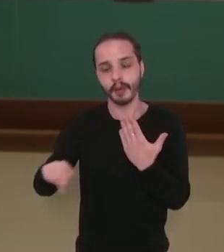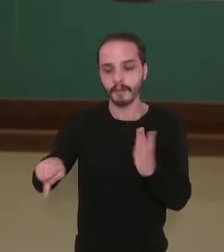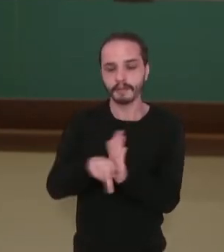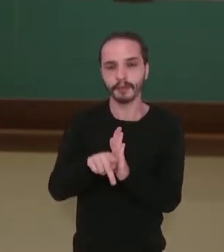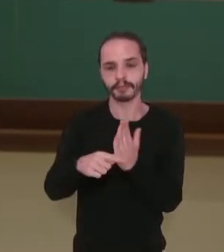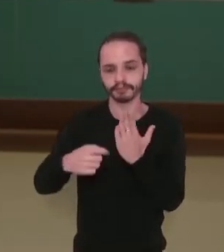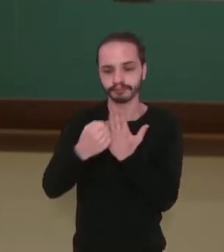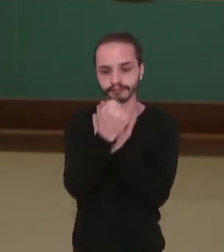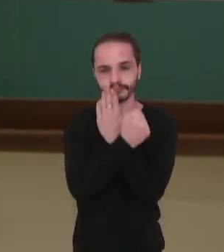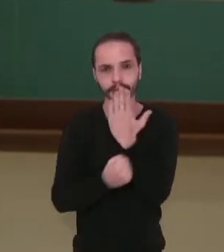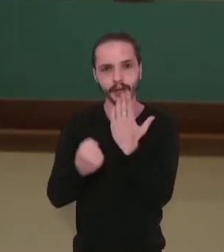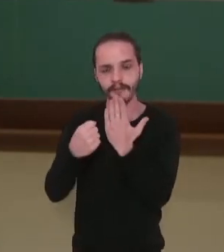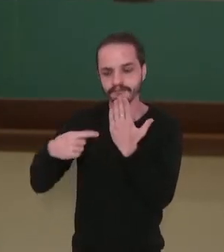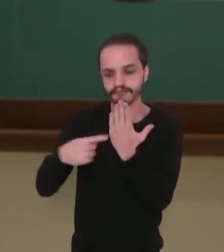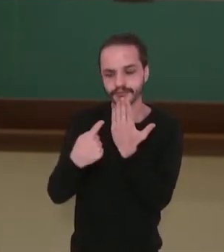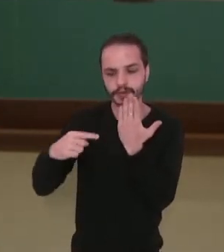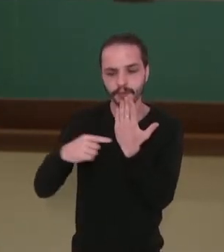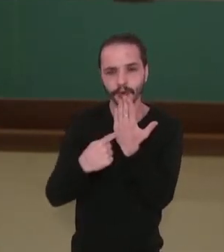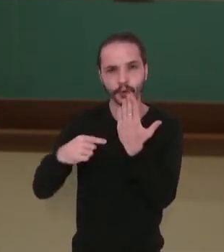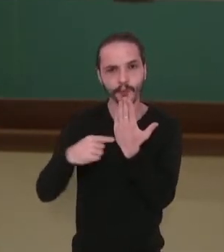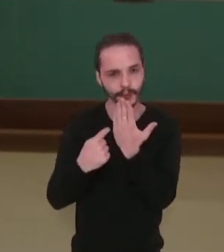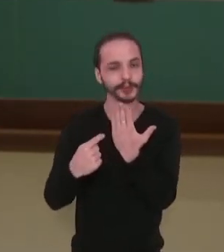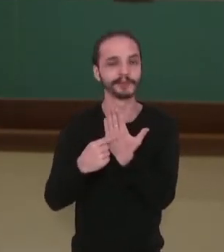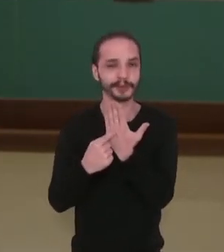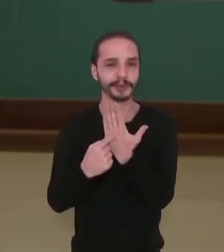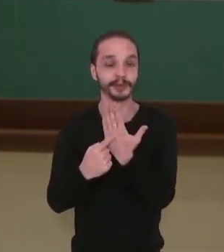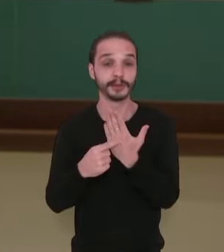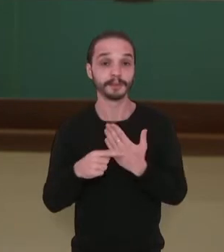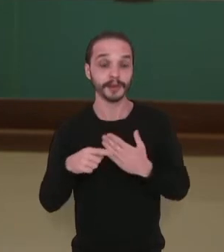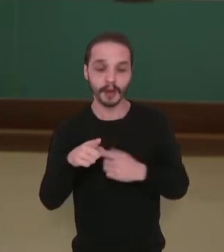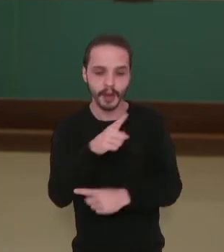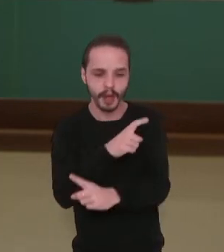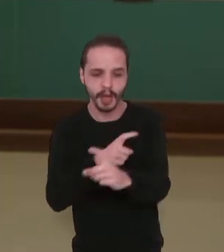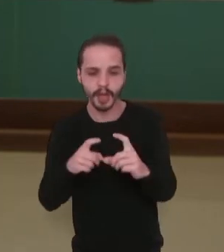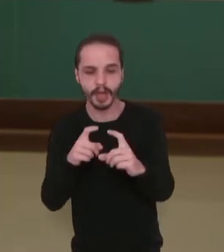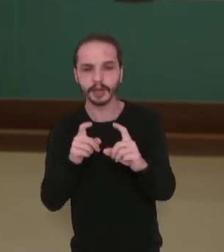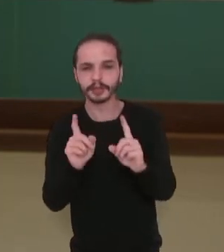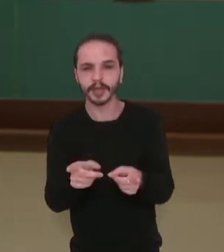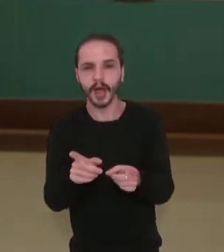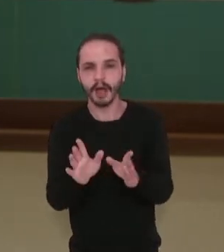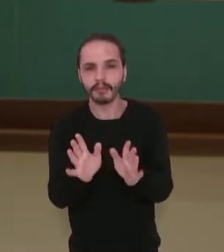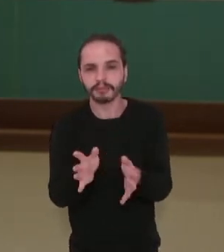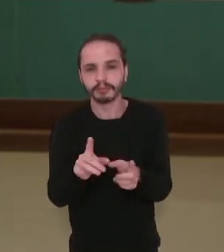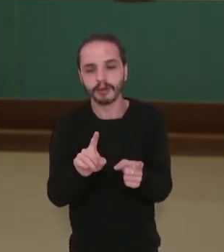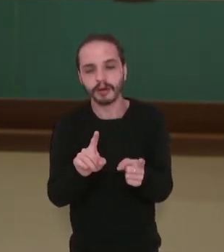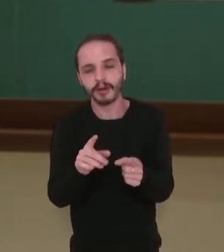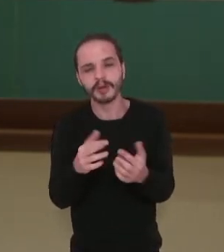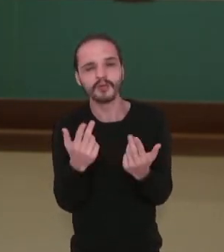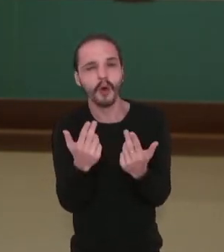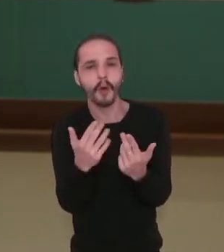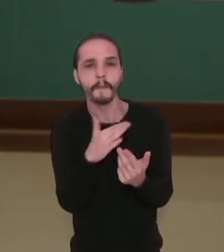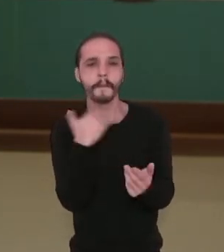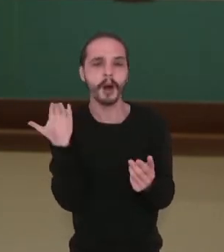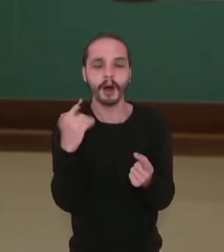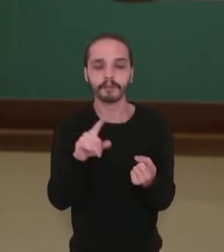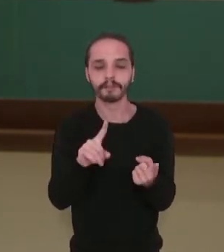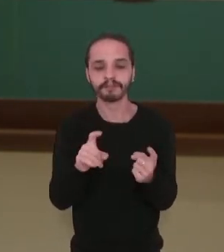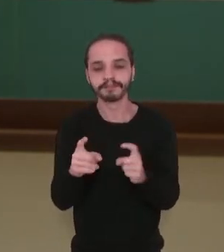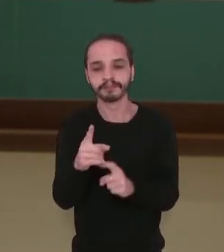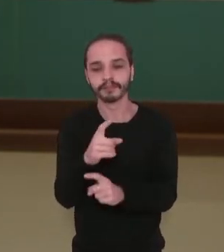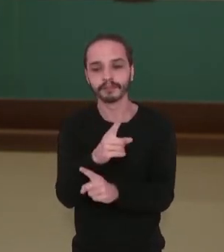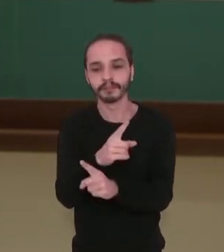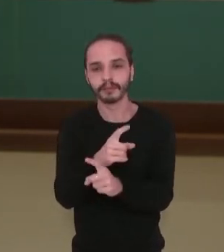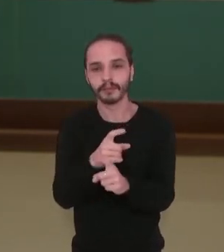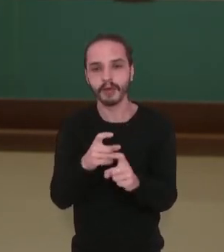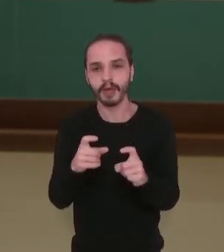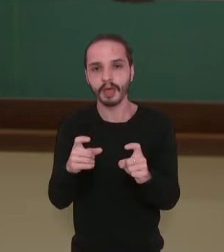Então, esses micro-organismos que são utilizados, eles estão inativos, né? Praticamente mortos ali, que são usados